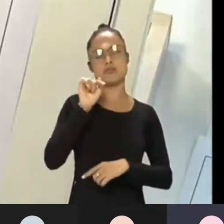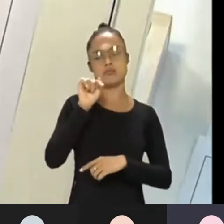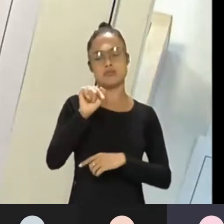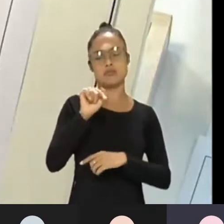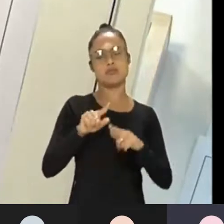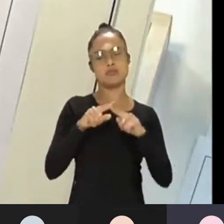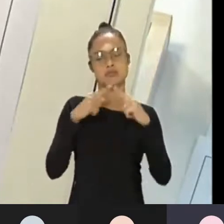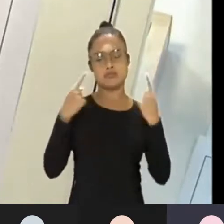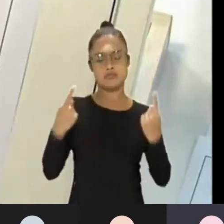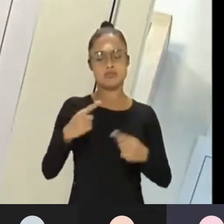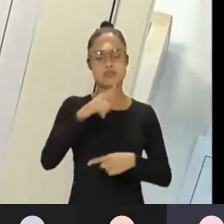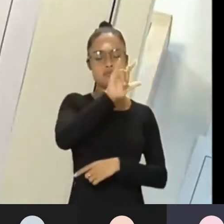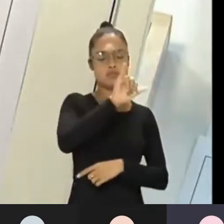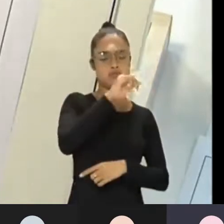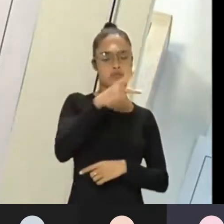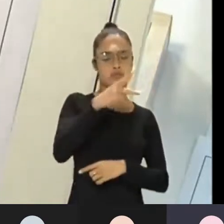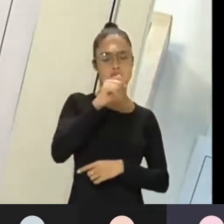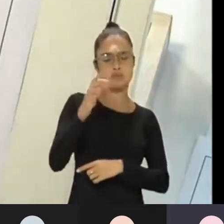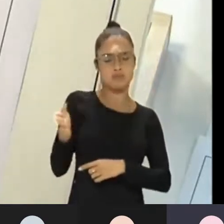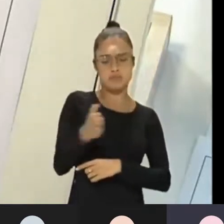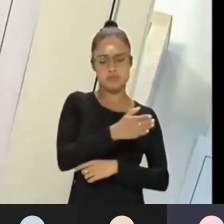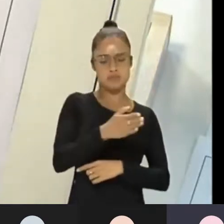fazer uma linha auxiliar leve.